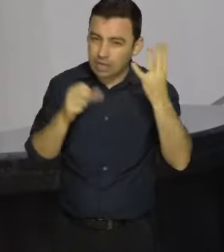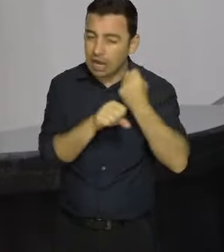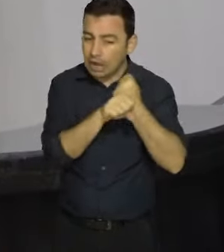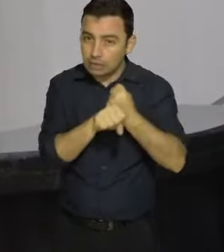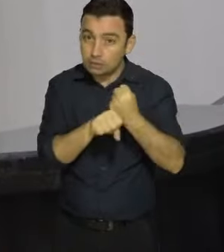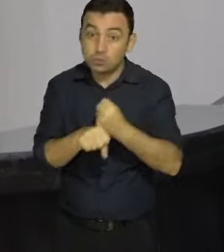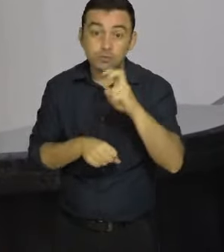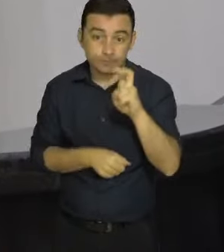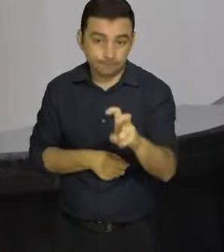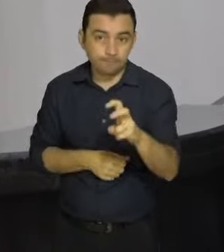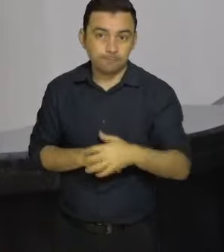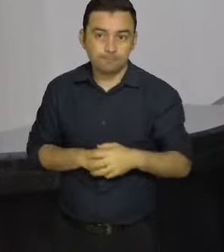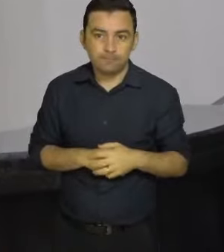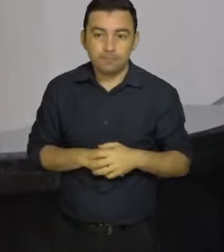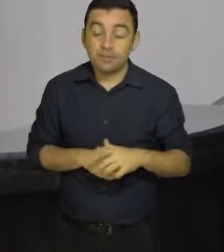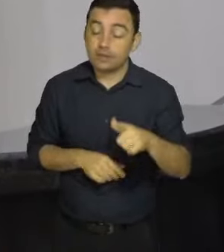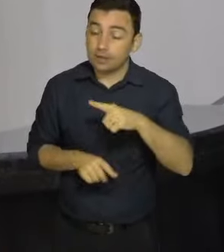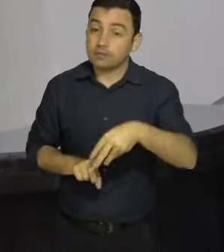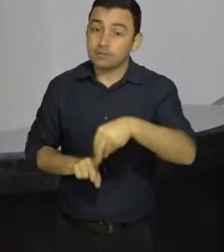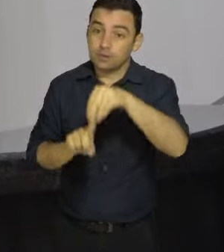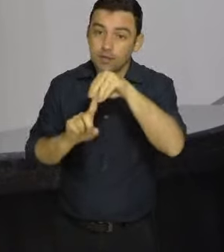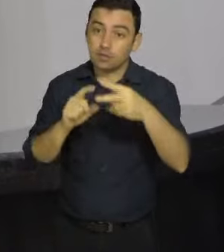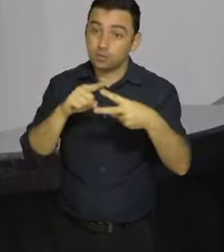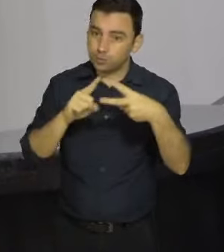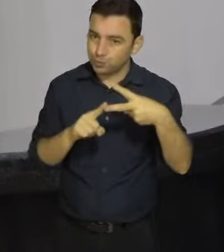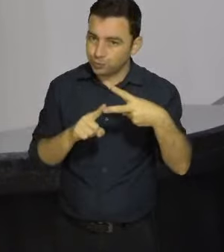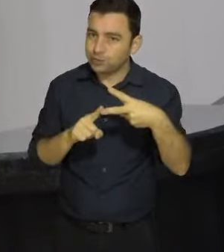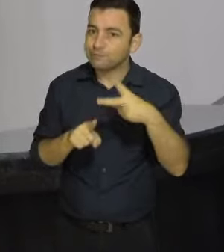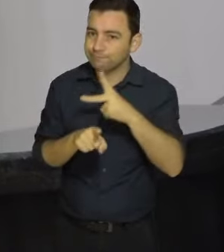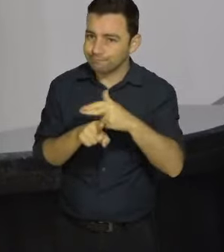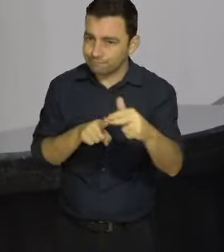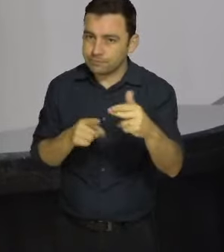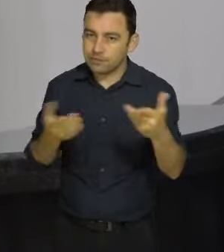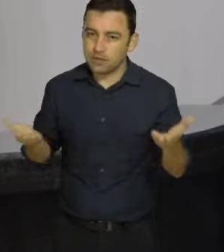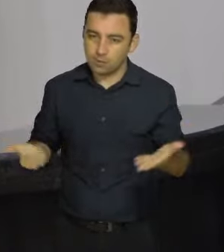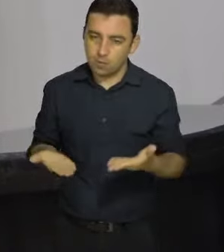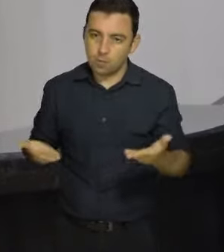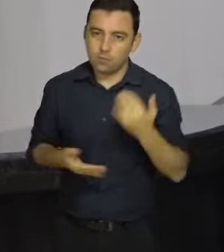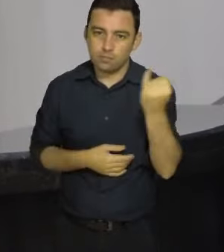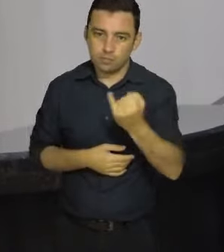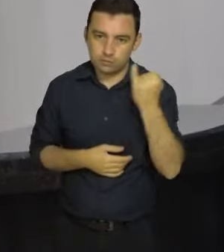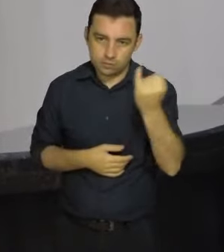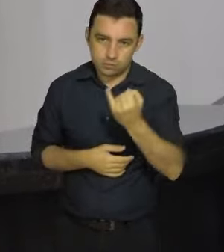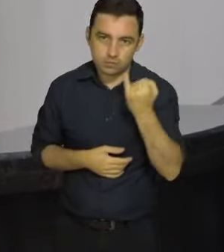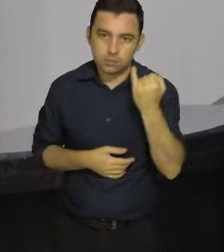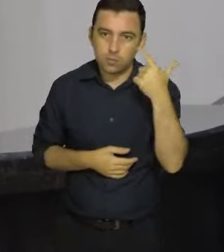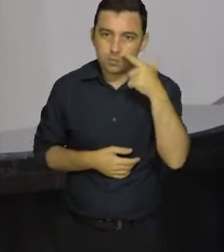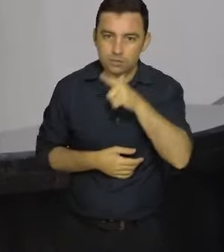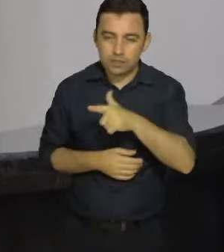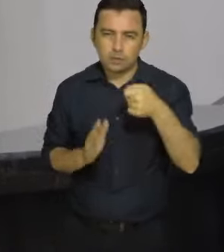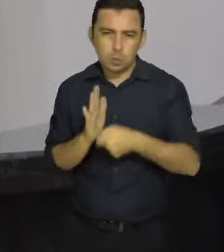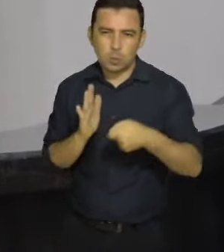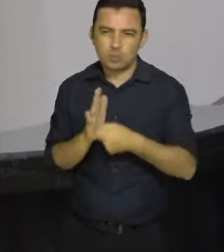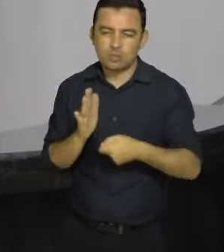5 anos. Vale destacar 2 conquistas recentes, importantes e resultados de lutas históricas.